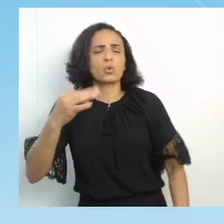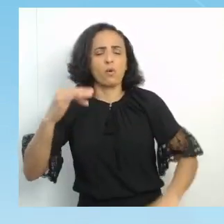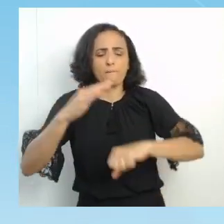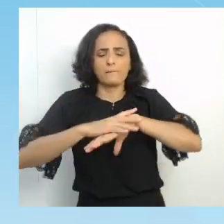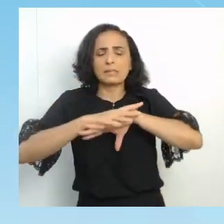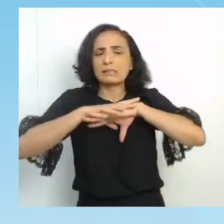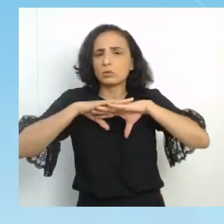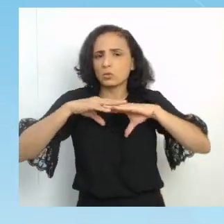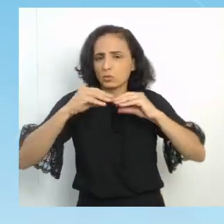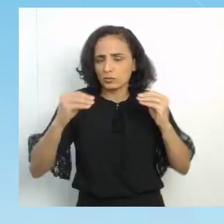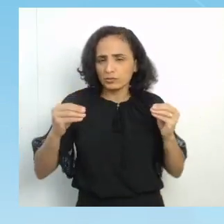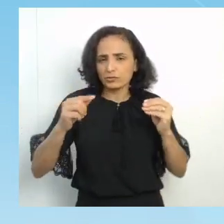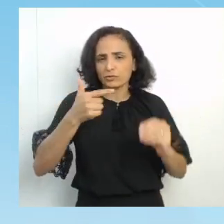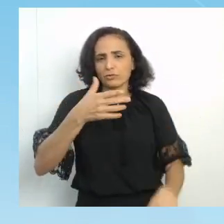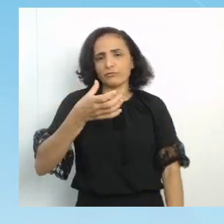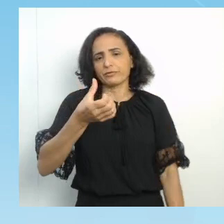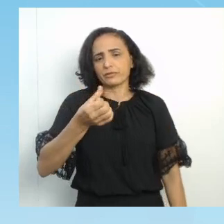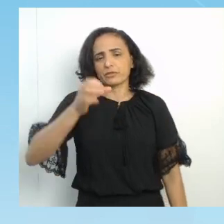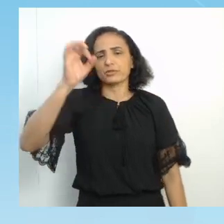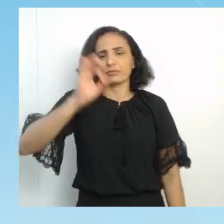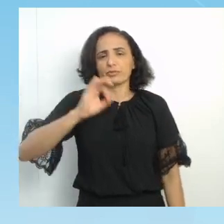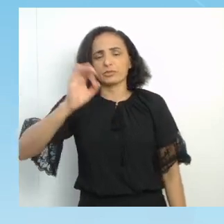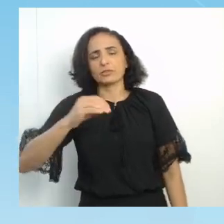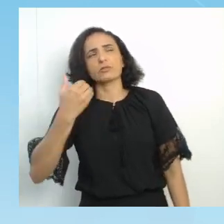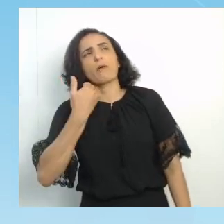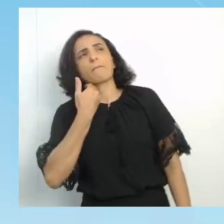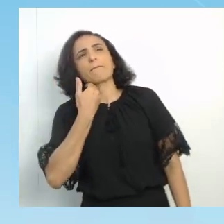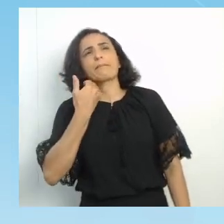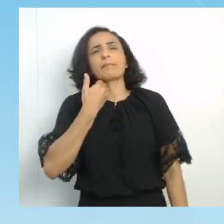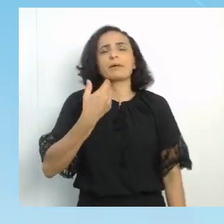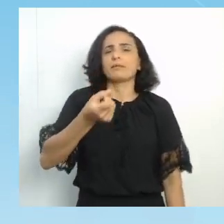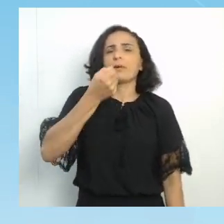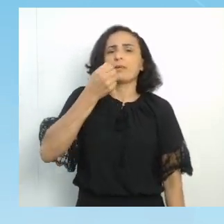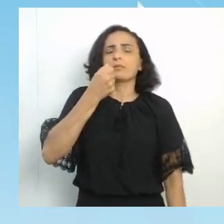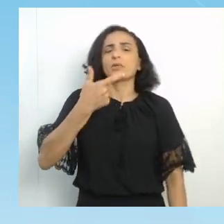26%, antitérmicos, que é 19%,